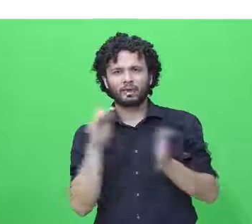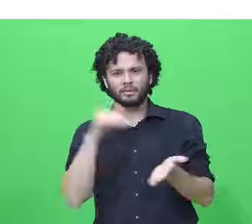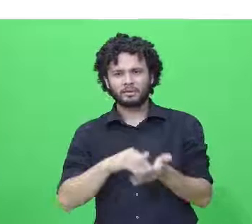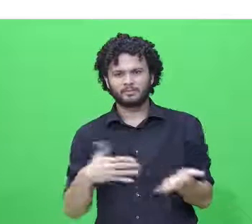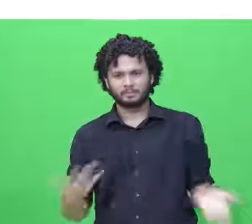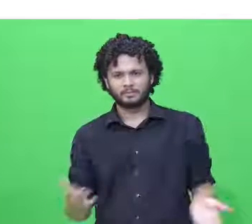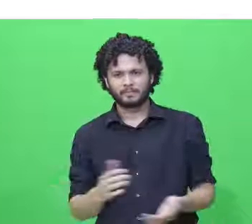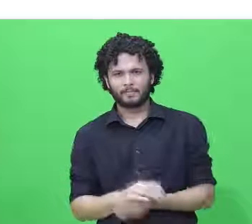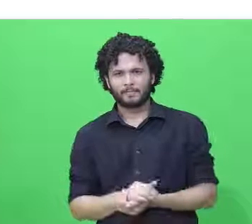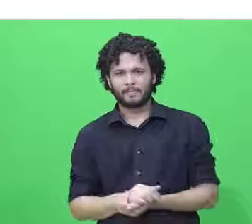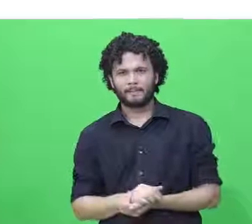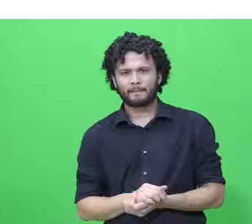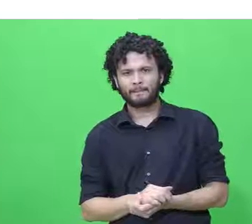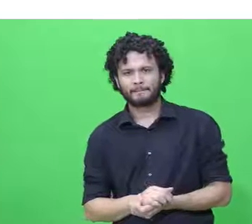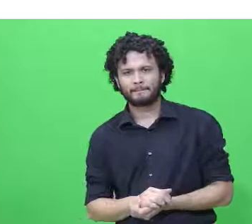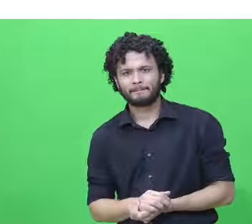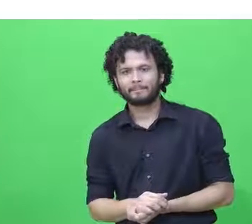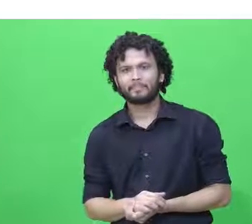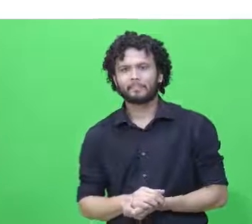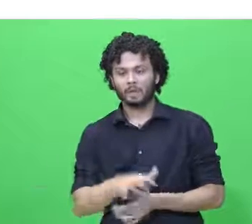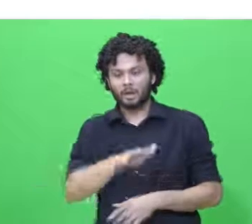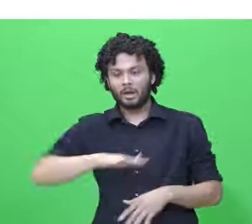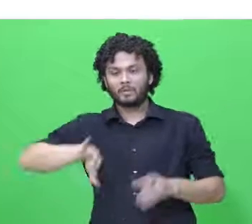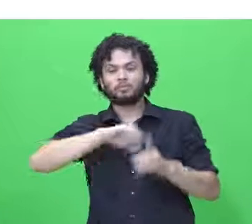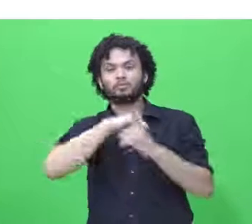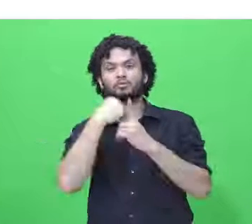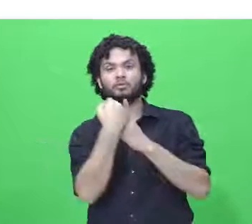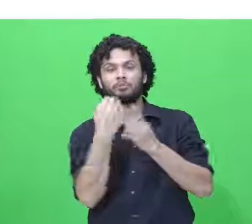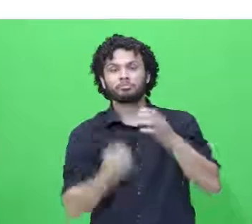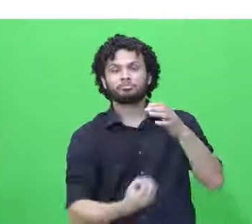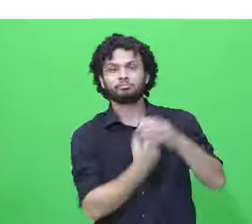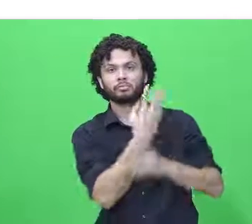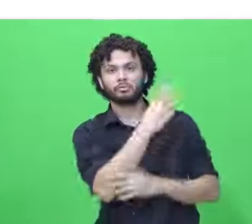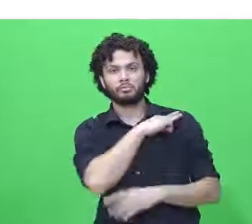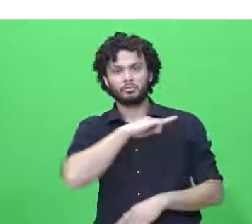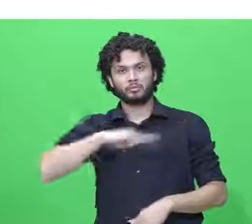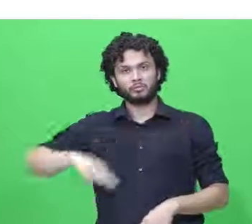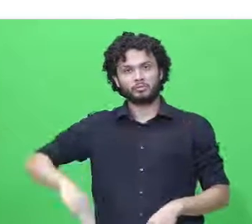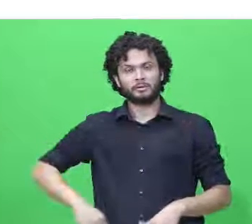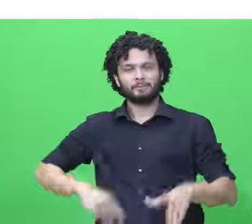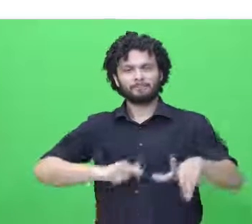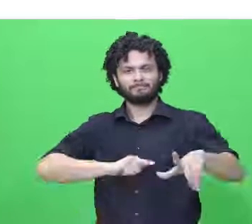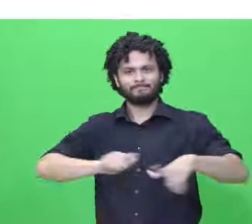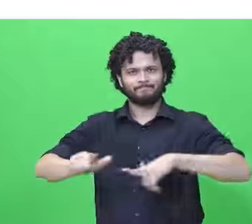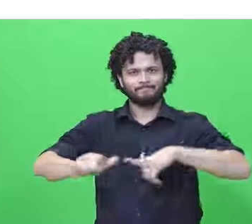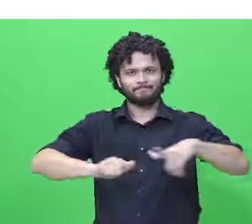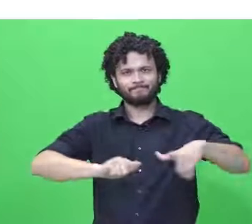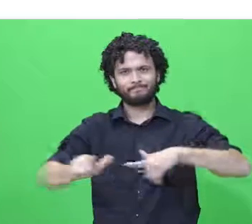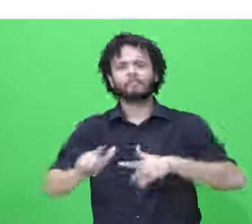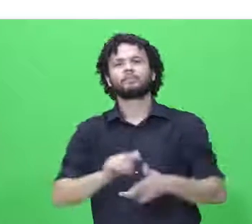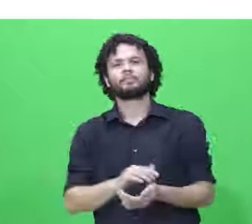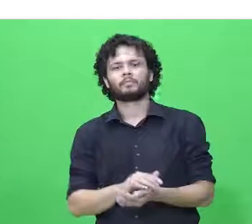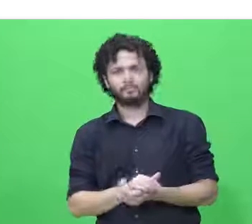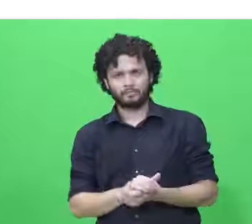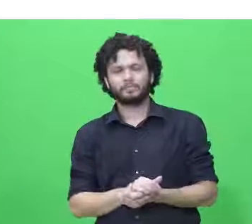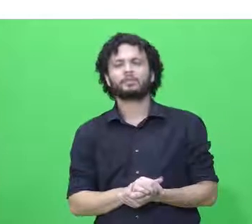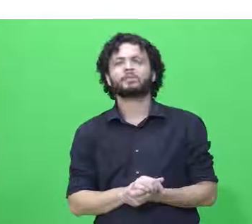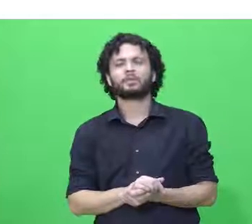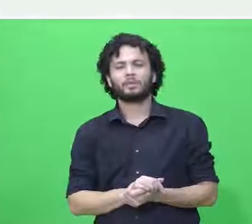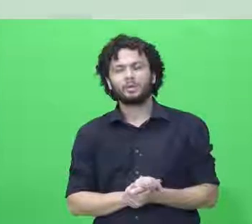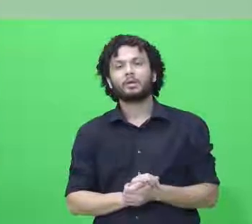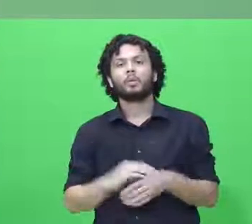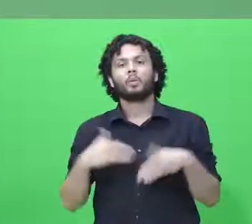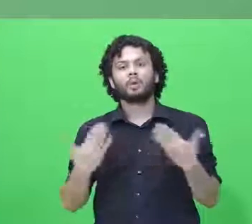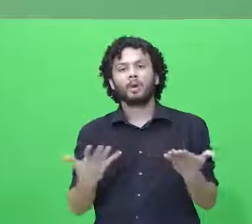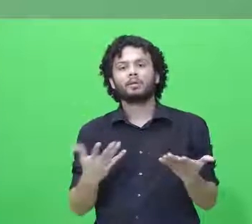né? Na área social, ele vai criar, então, aí o Ministério do Trabalho, tá? Então, como eu falei para vocês, essa parte,